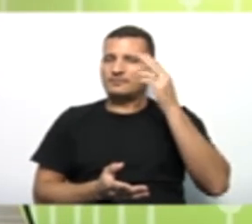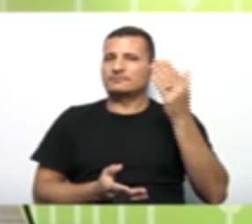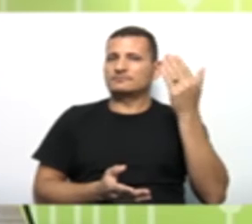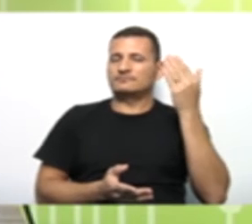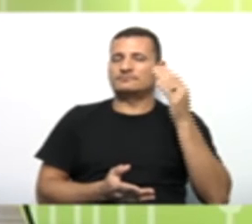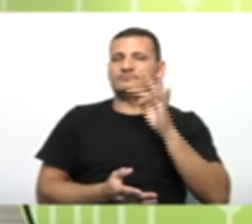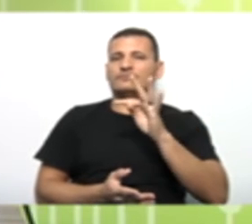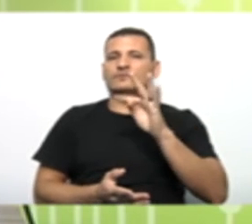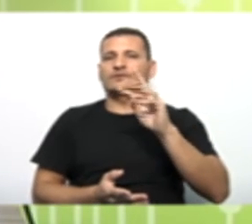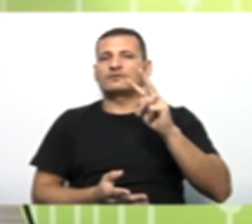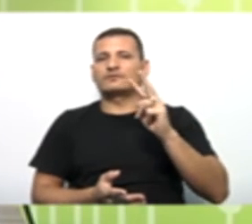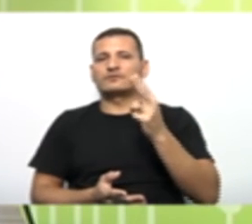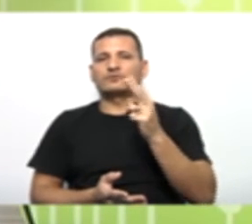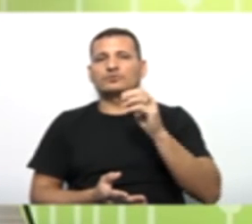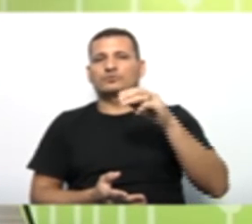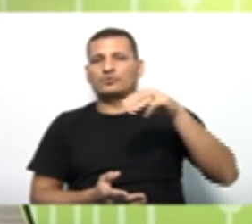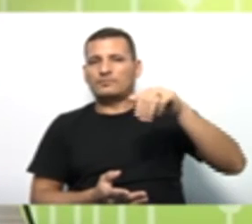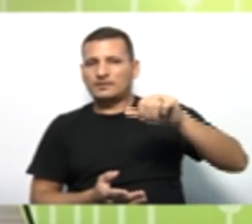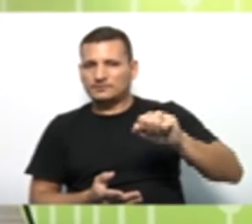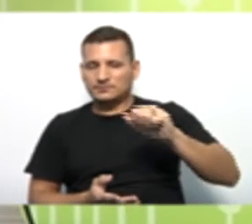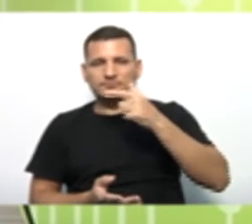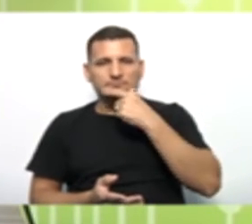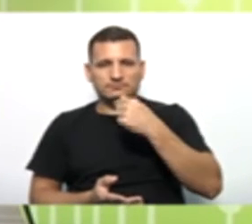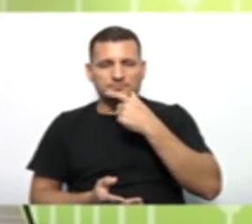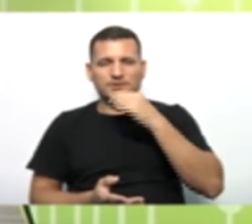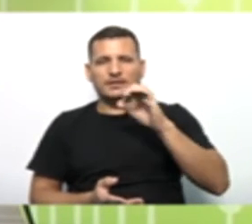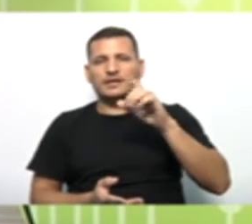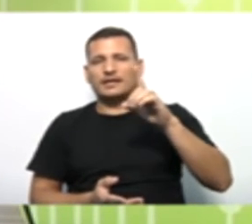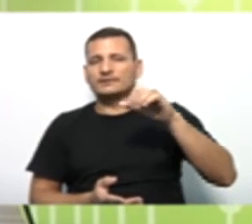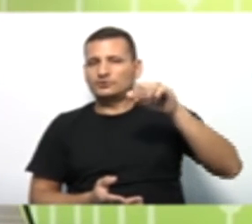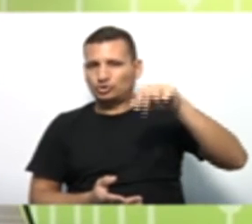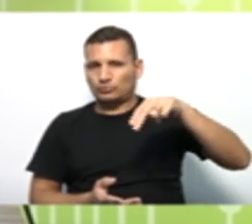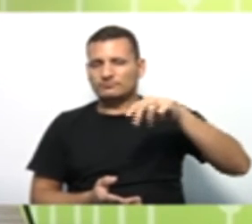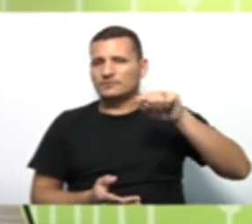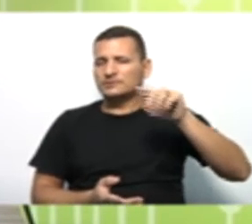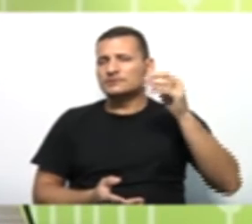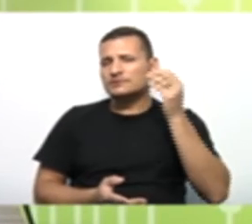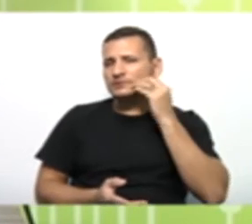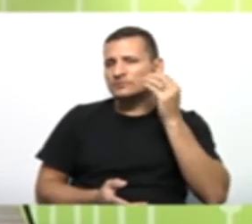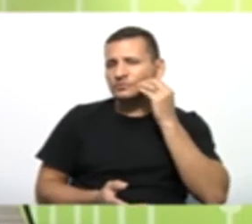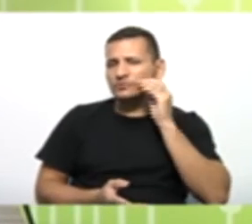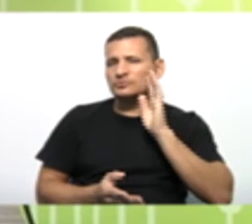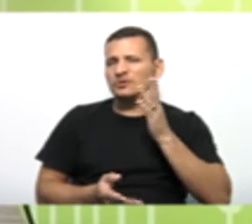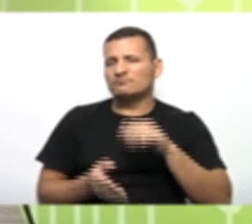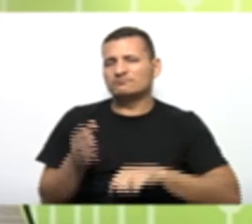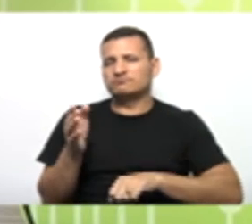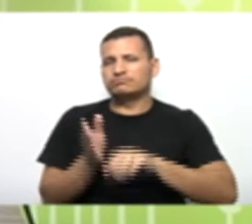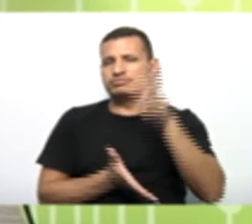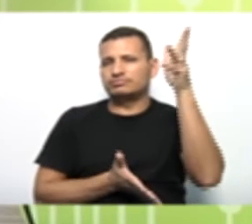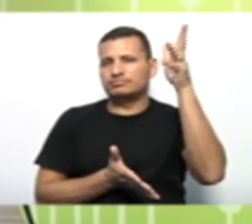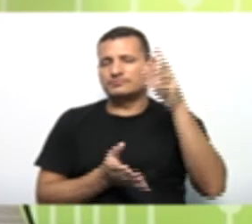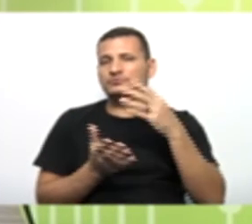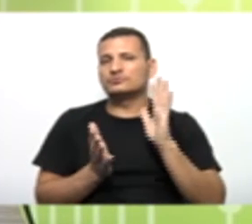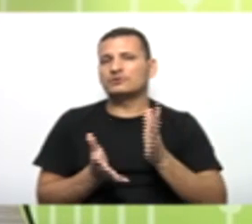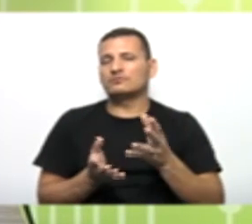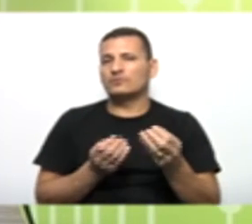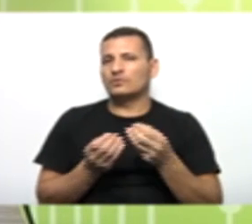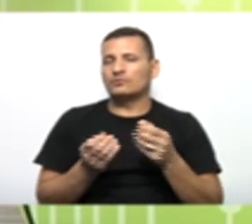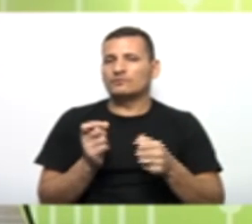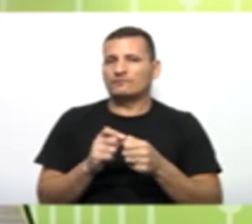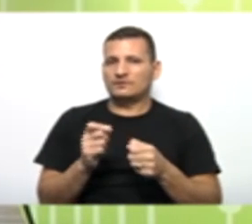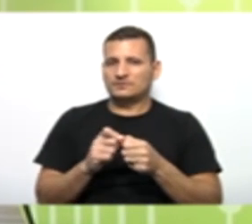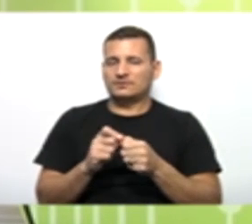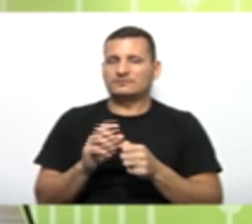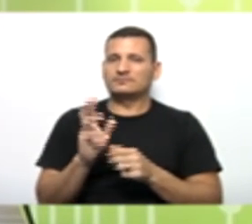Thomas Edison, que ele testou mil e poucas vezes as formas de fazer uma lâmpada e ainda não